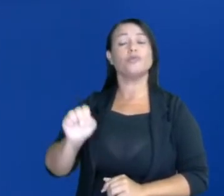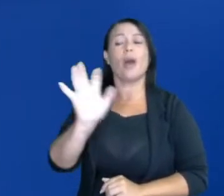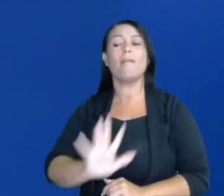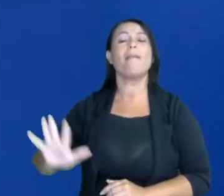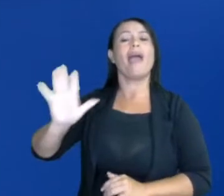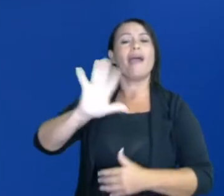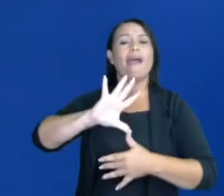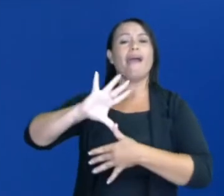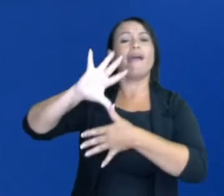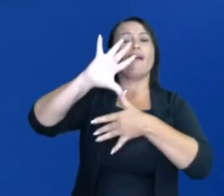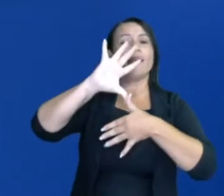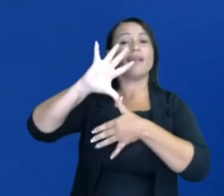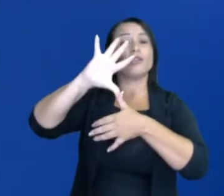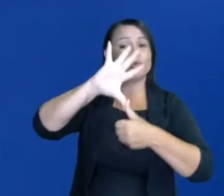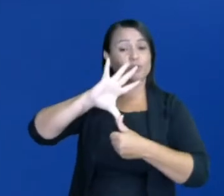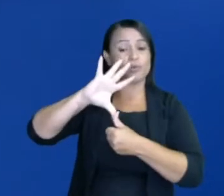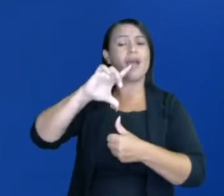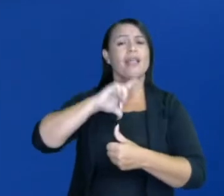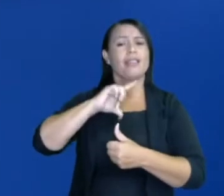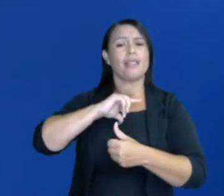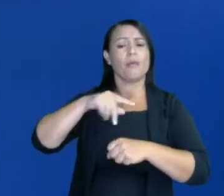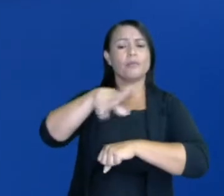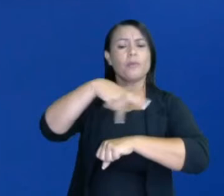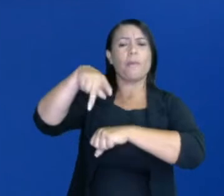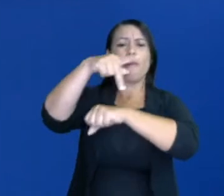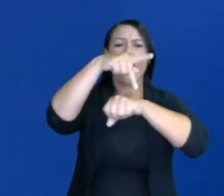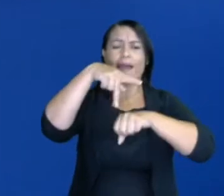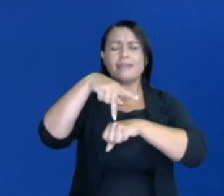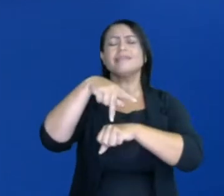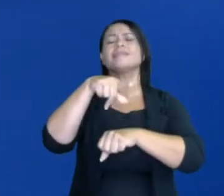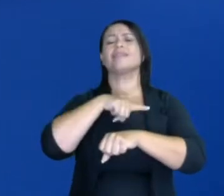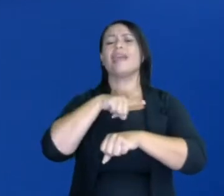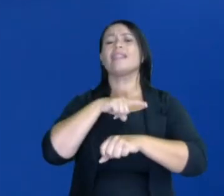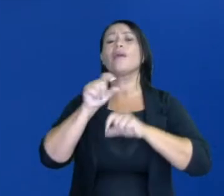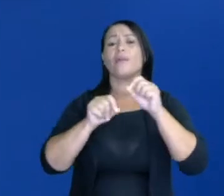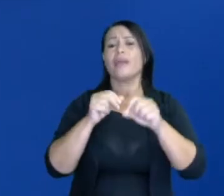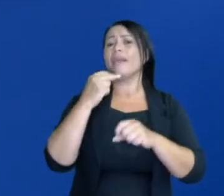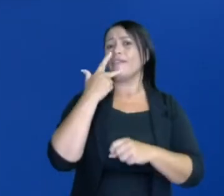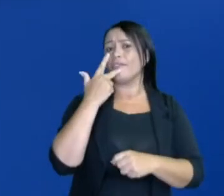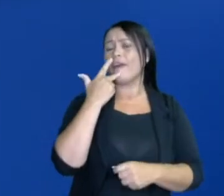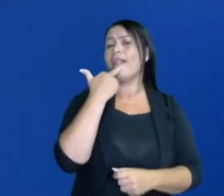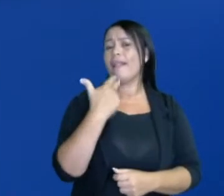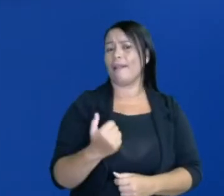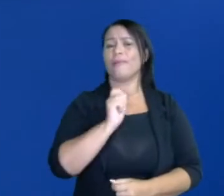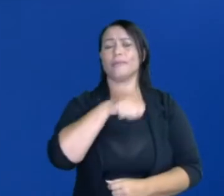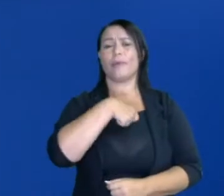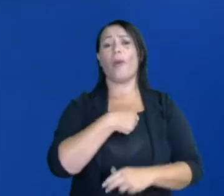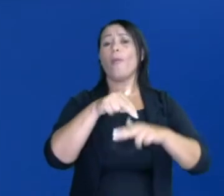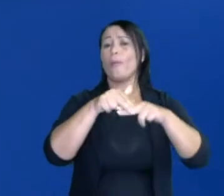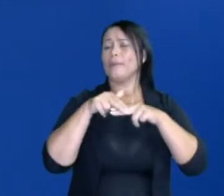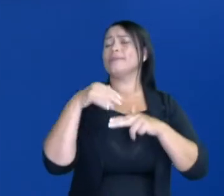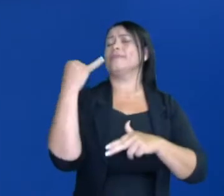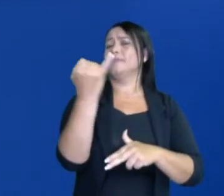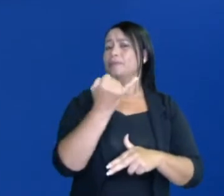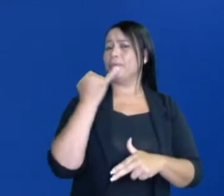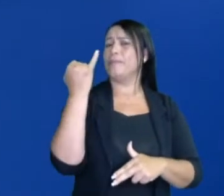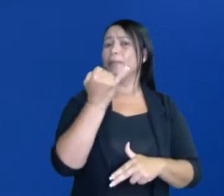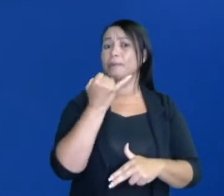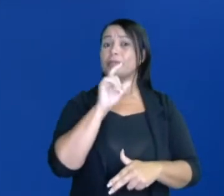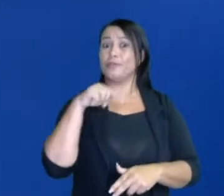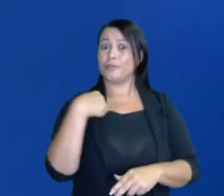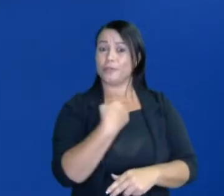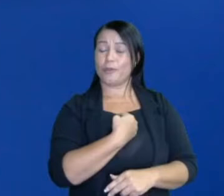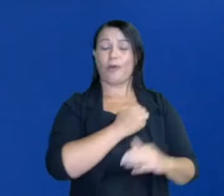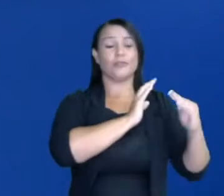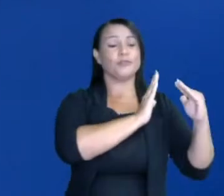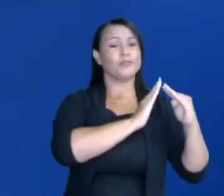e estamos cercados de países que falam a língua espanhola. Então, por isso que é tão importante, porque os